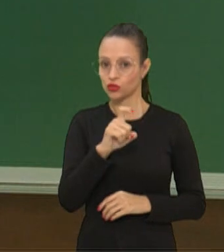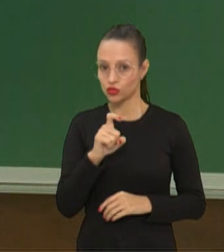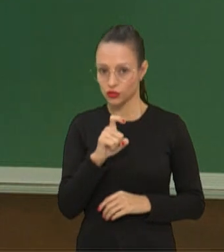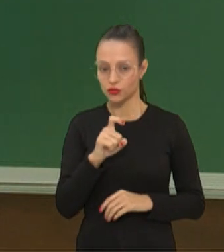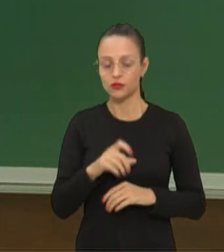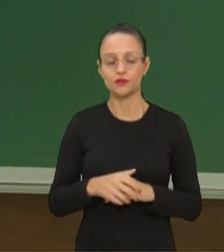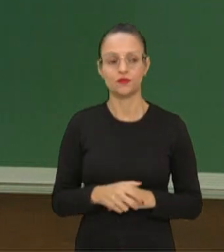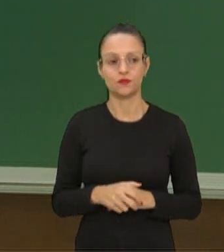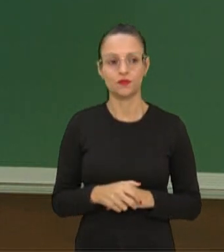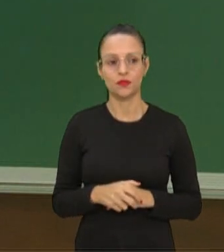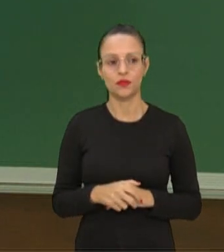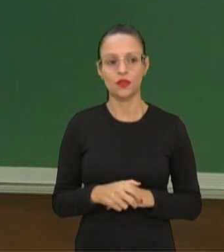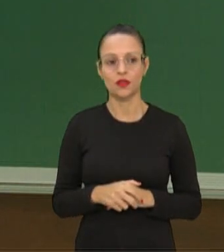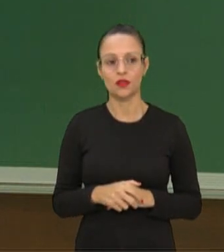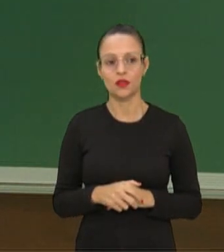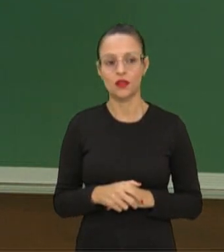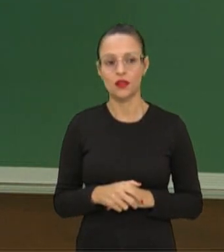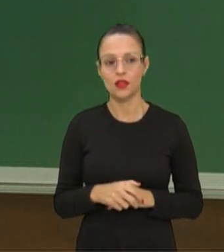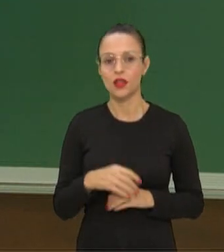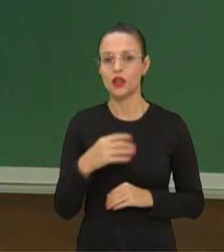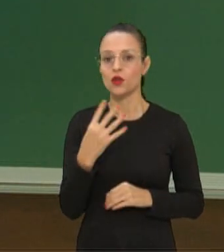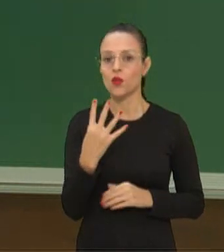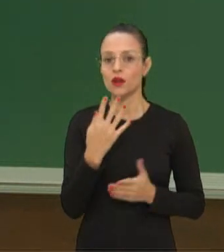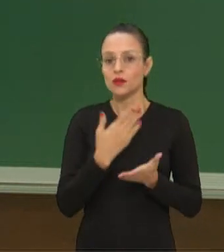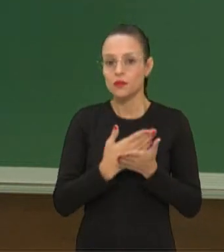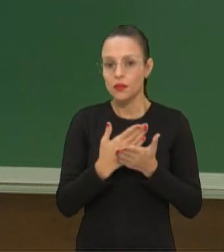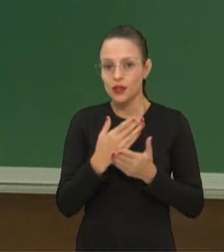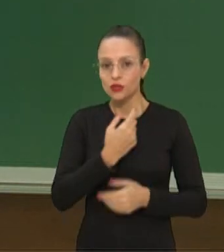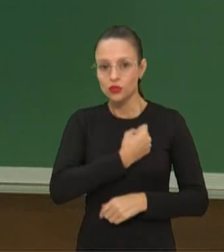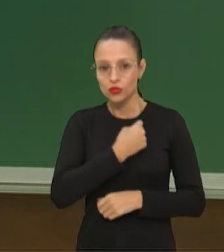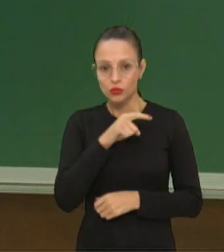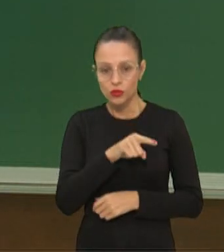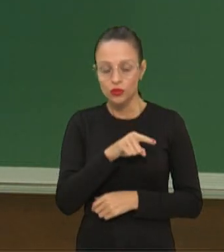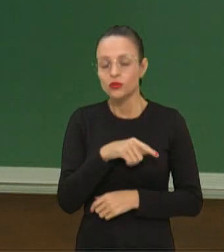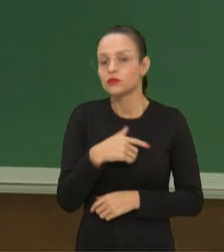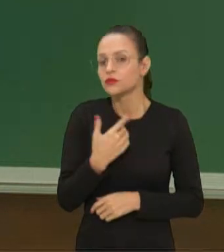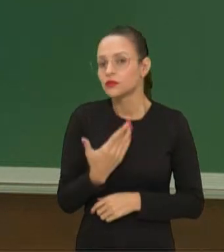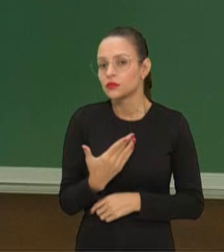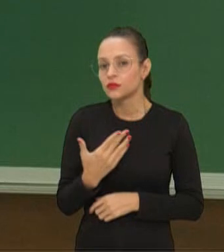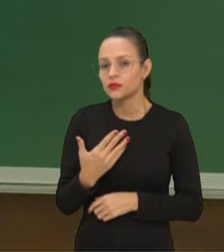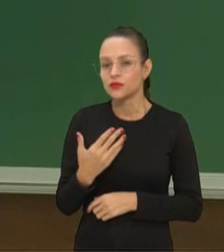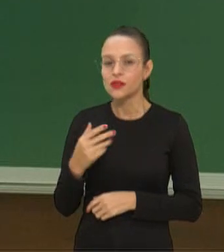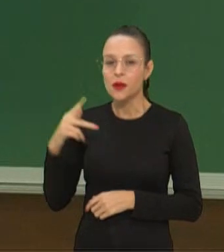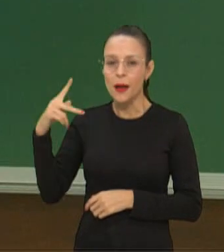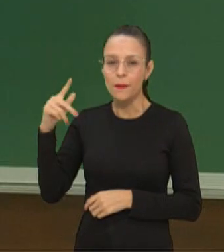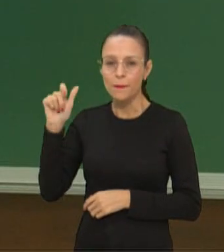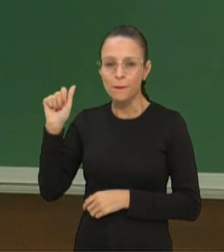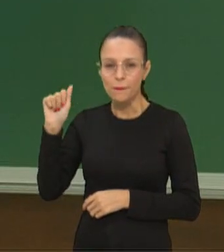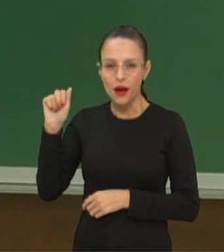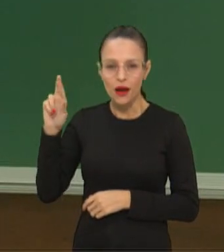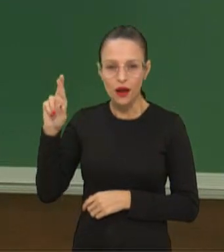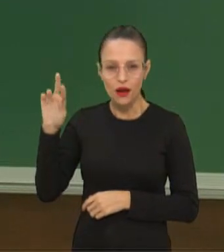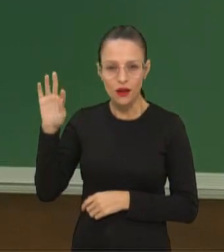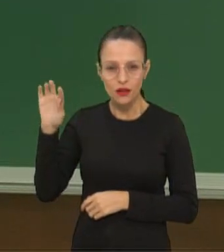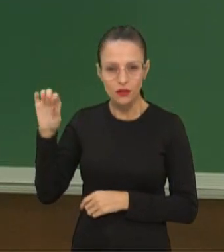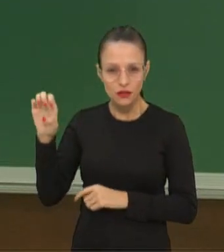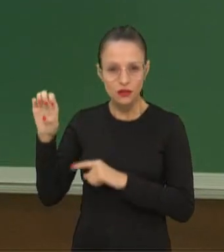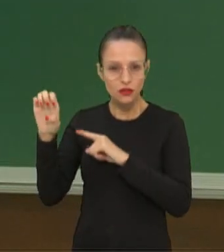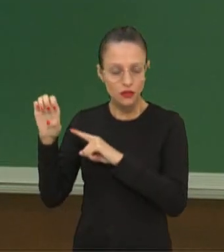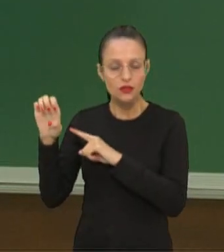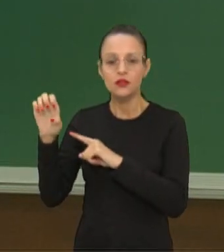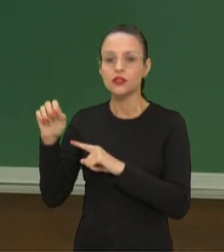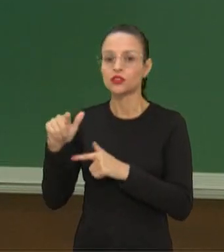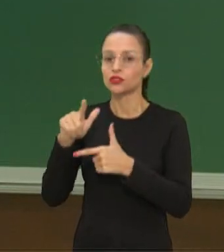certo? A quarta parte de um número vai ser o quê? Quarta parte é divisão. Então, é